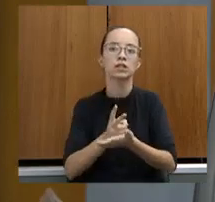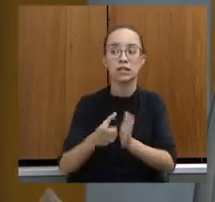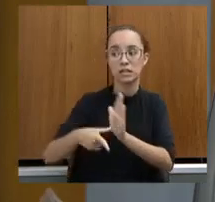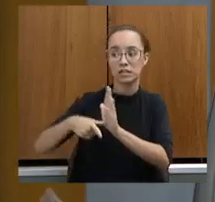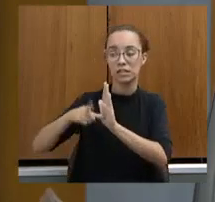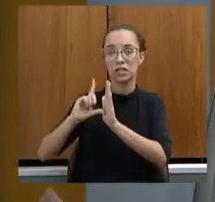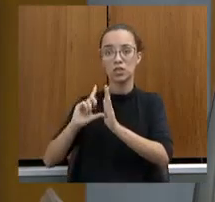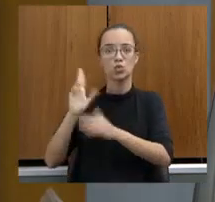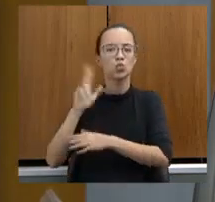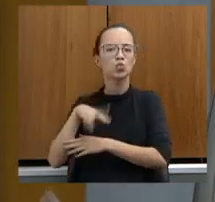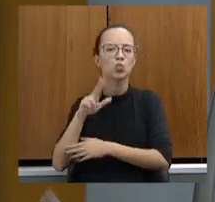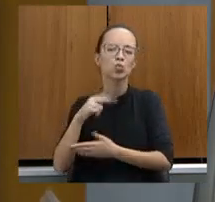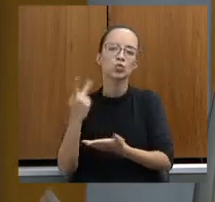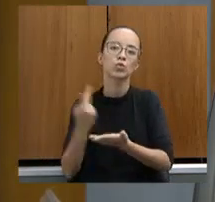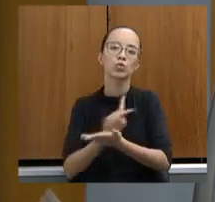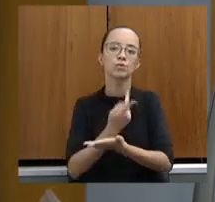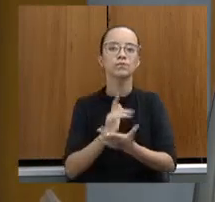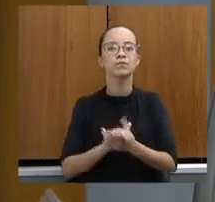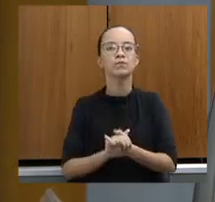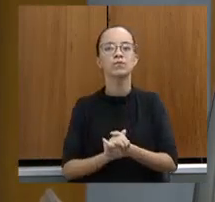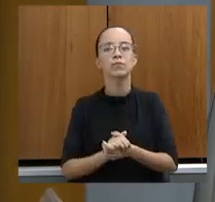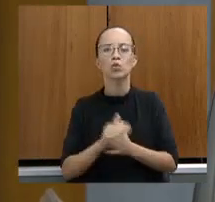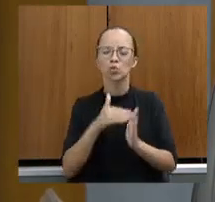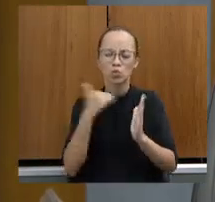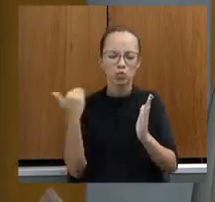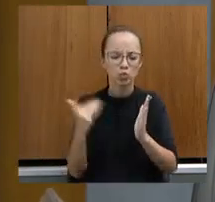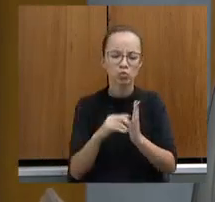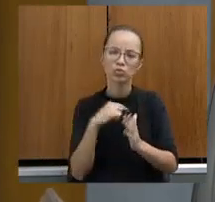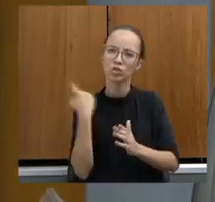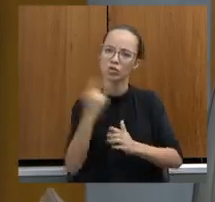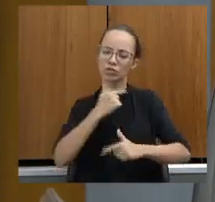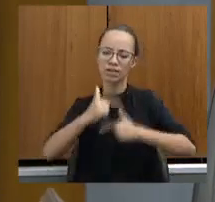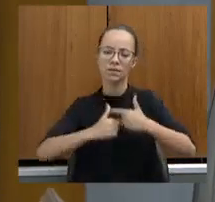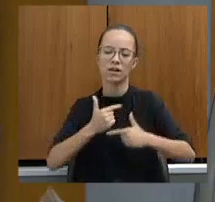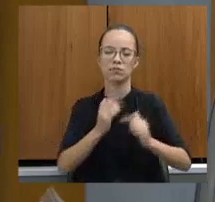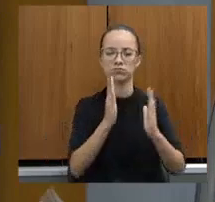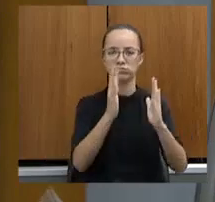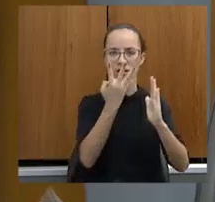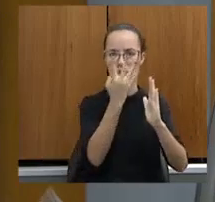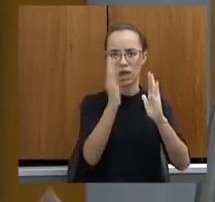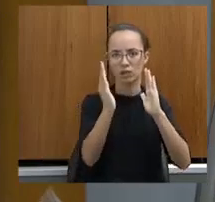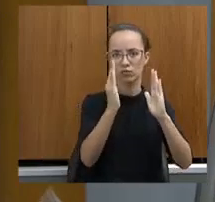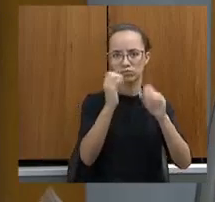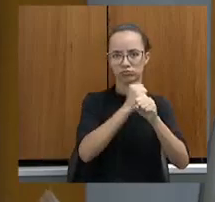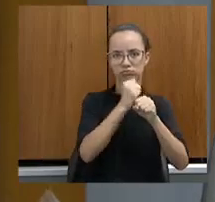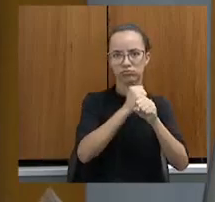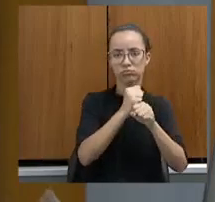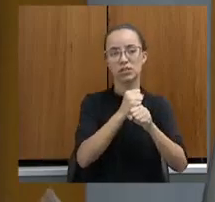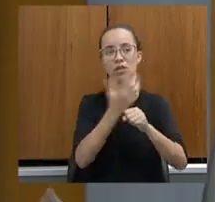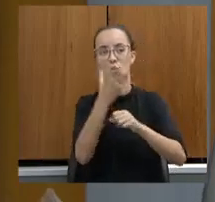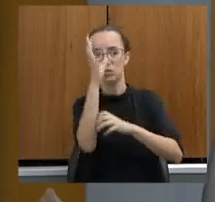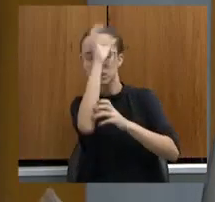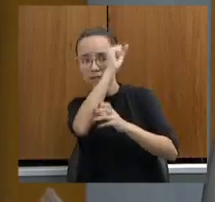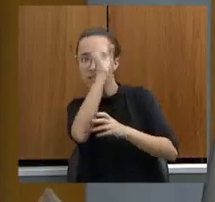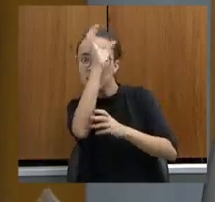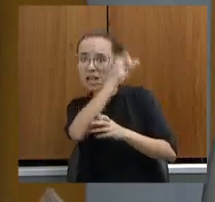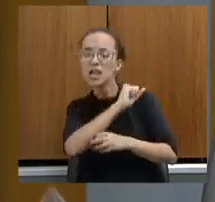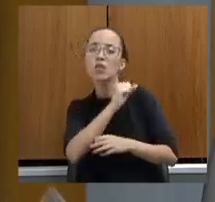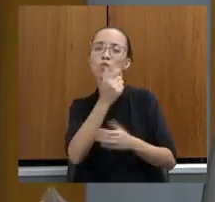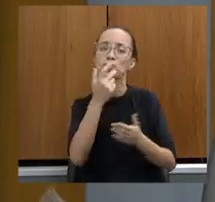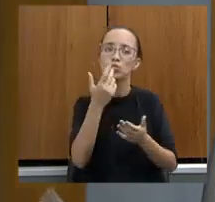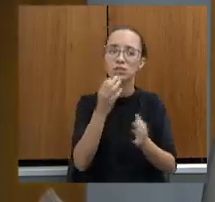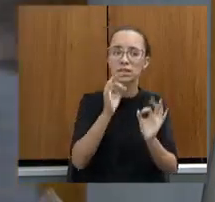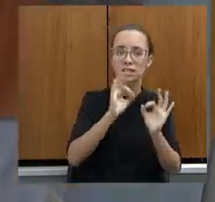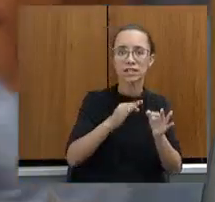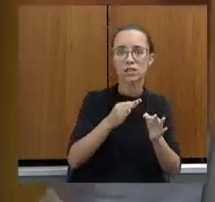felizes nunca Então acho que tudo que nós fizemos nesses quatro anos as lições que nós temos que tirar os acertos e